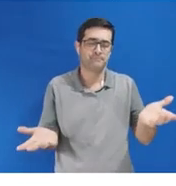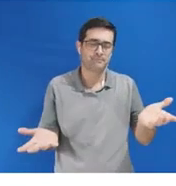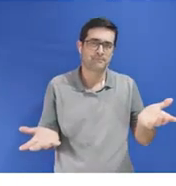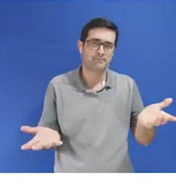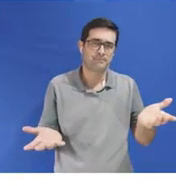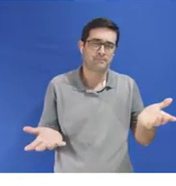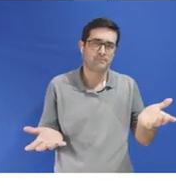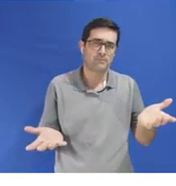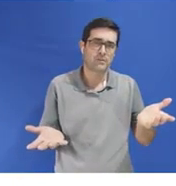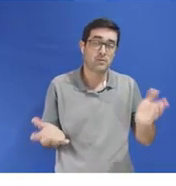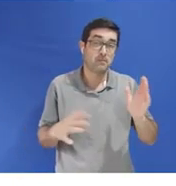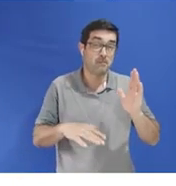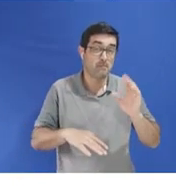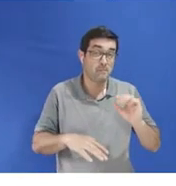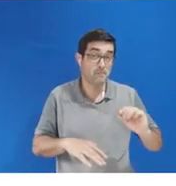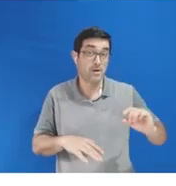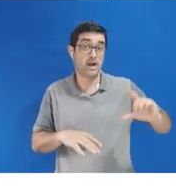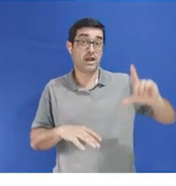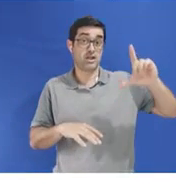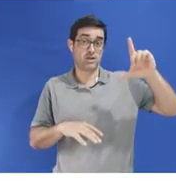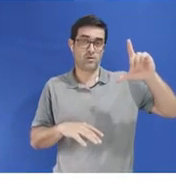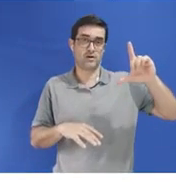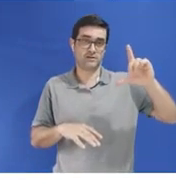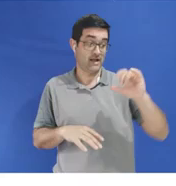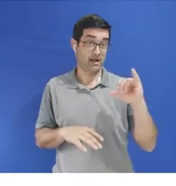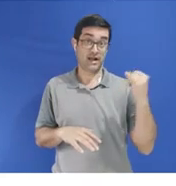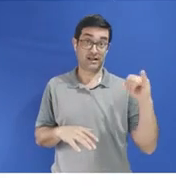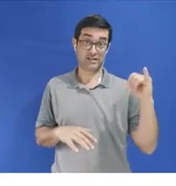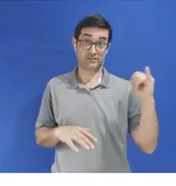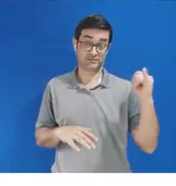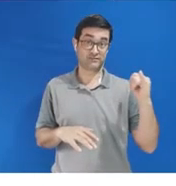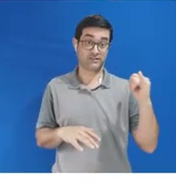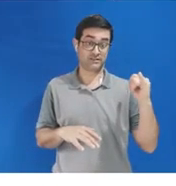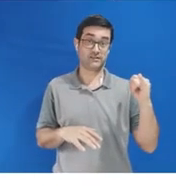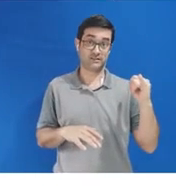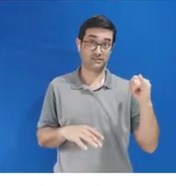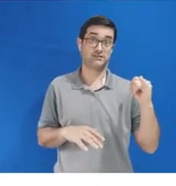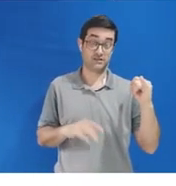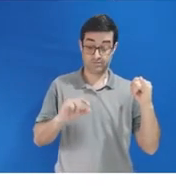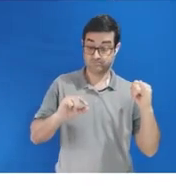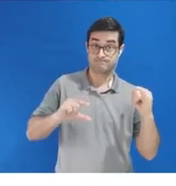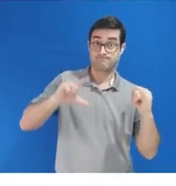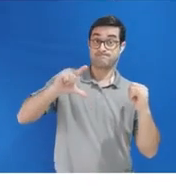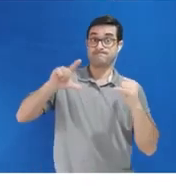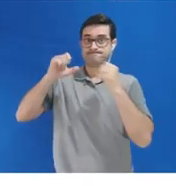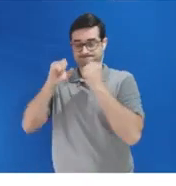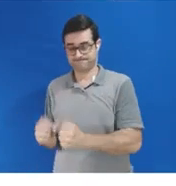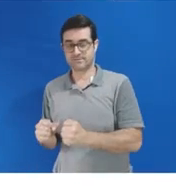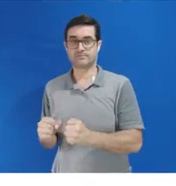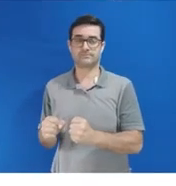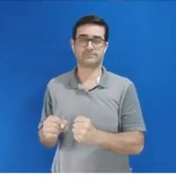sendo que quanto maior a carga dessas espécies, maior a energia